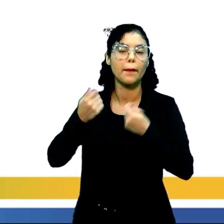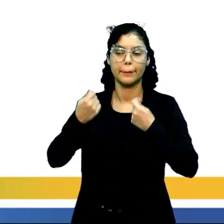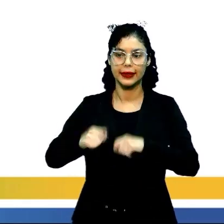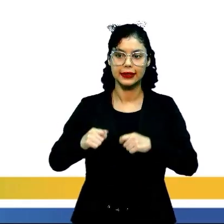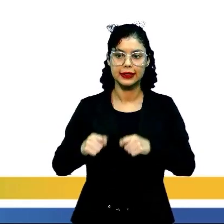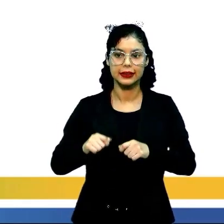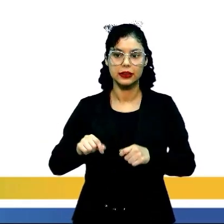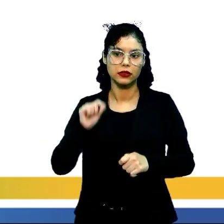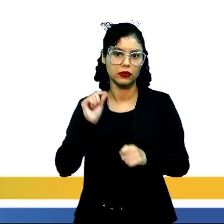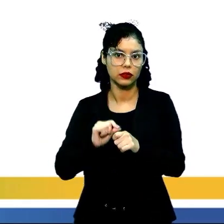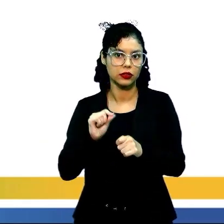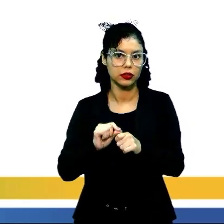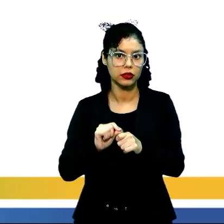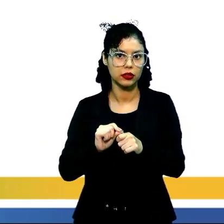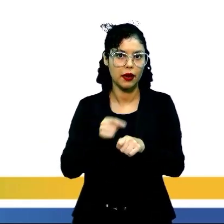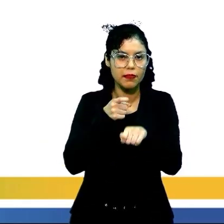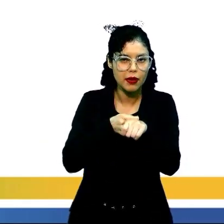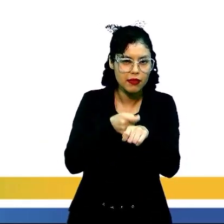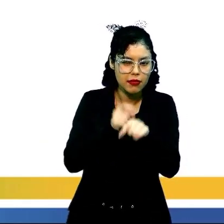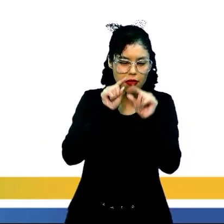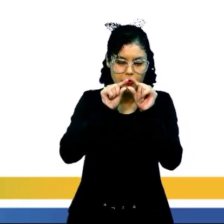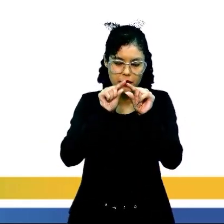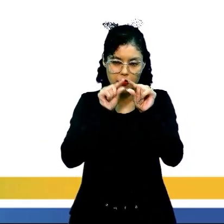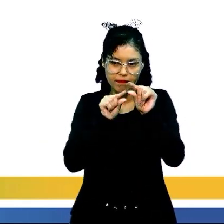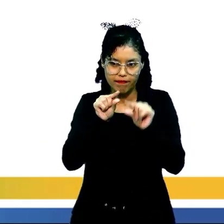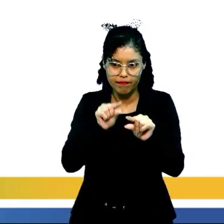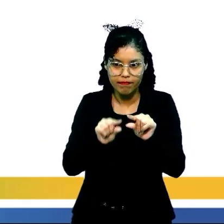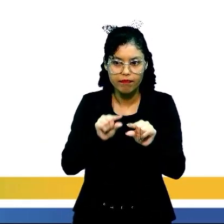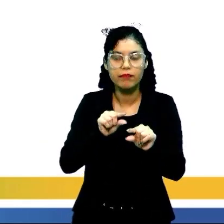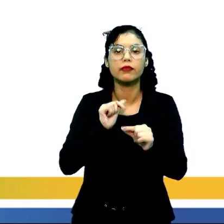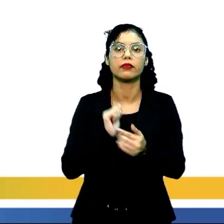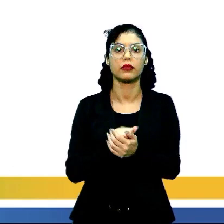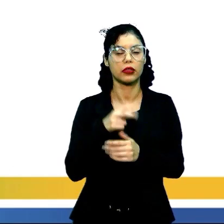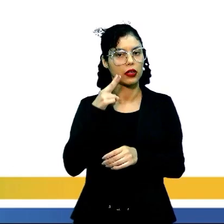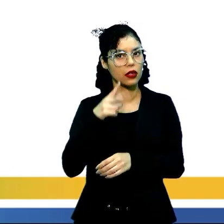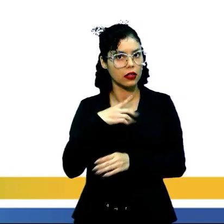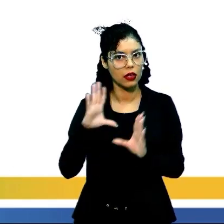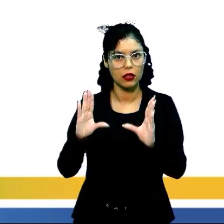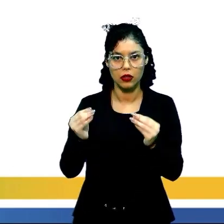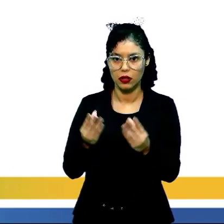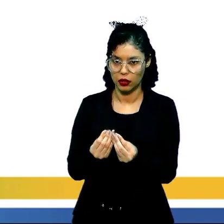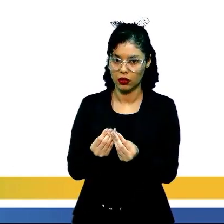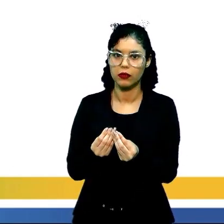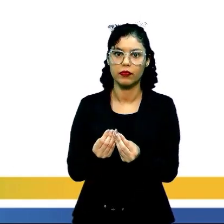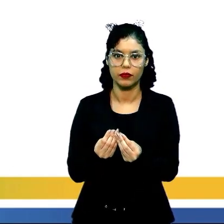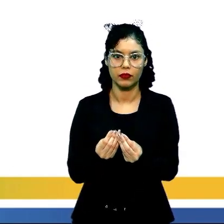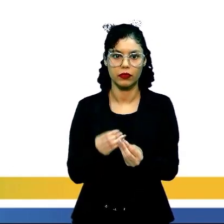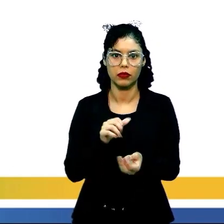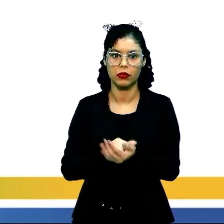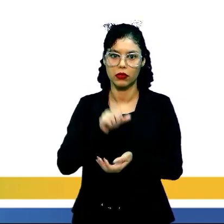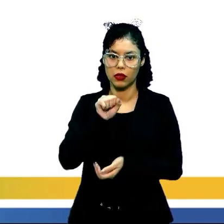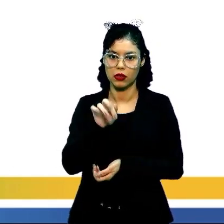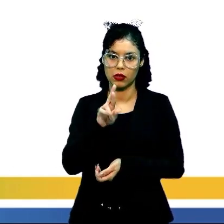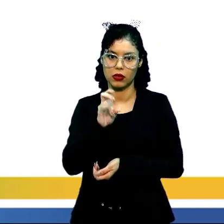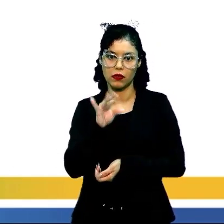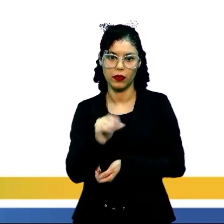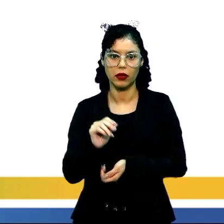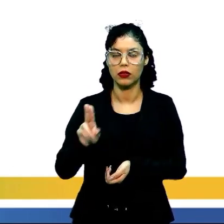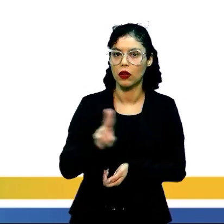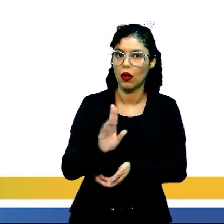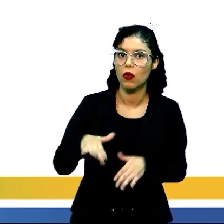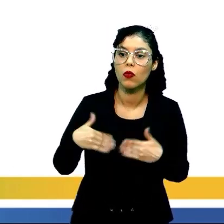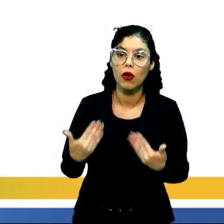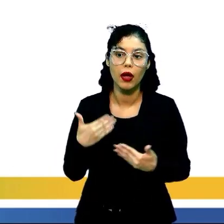preciso formar flocos, né? E aí a adição também de um produto químico chamado de sulfato de alumínio, que a função